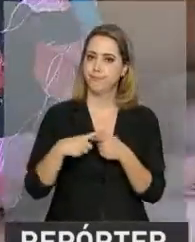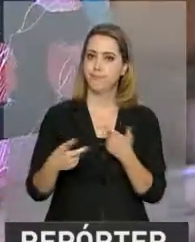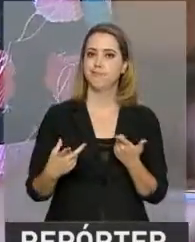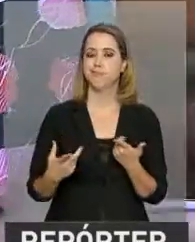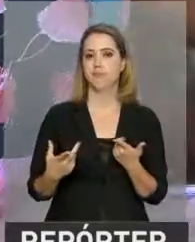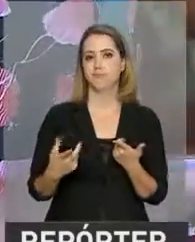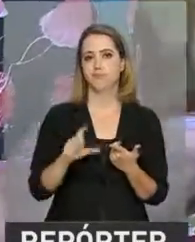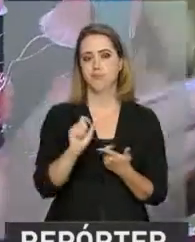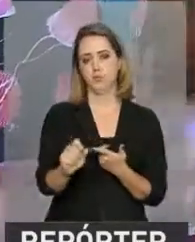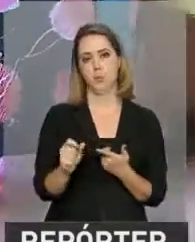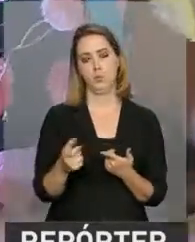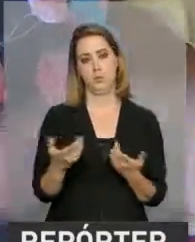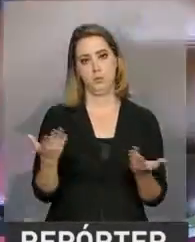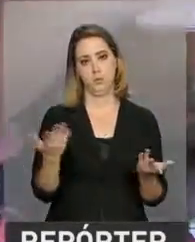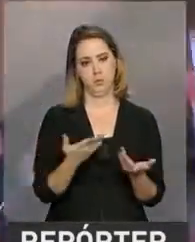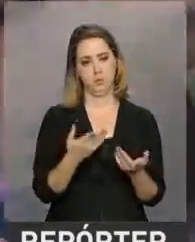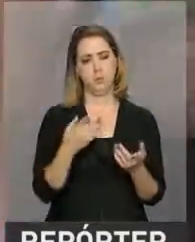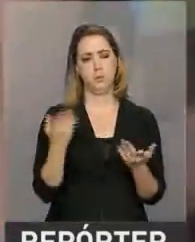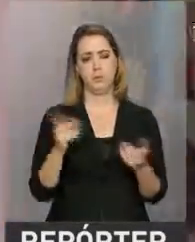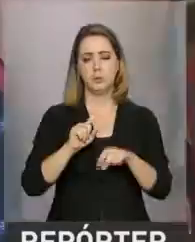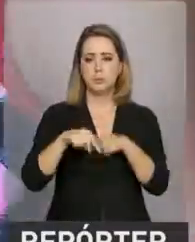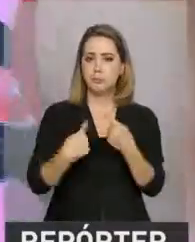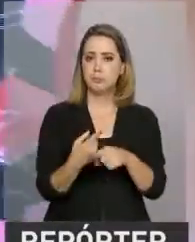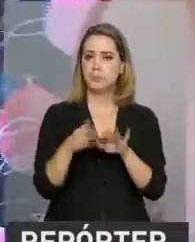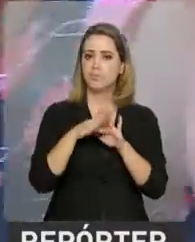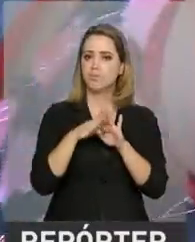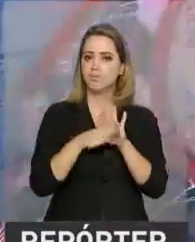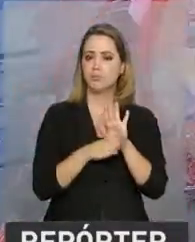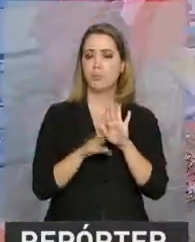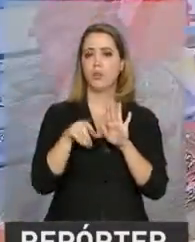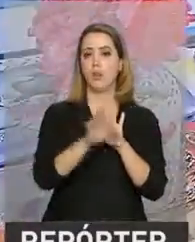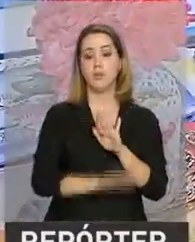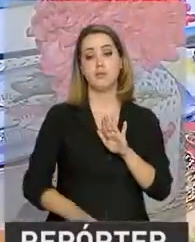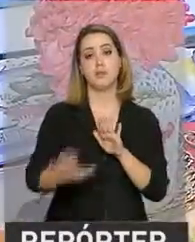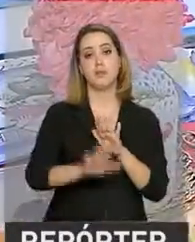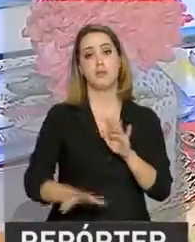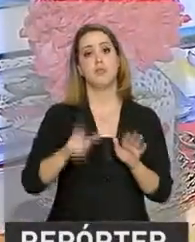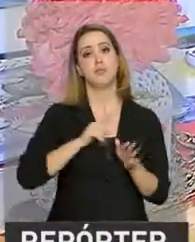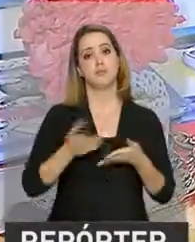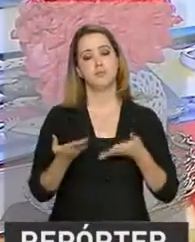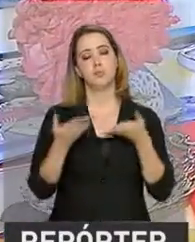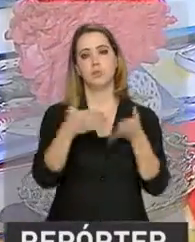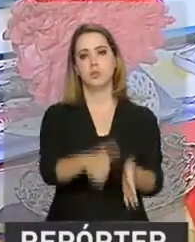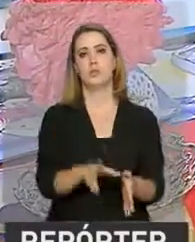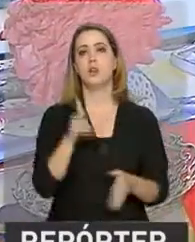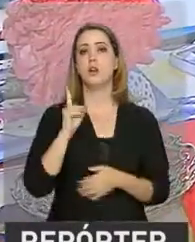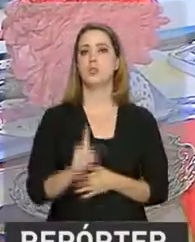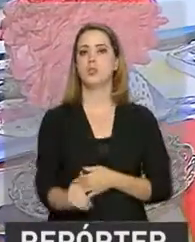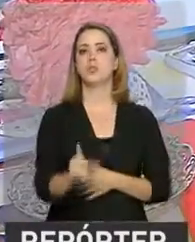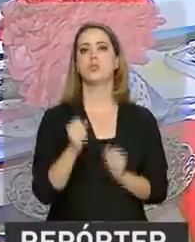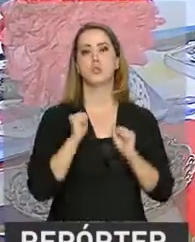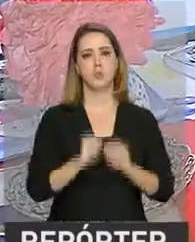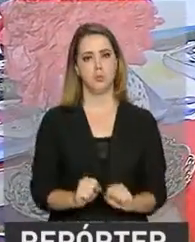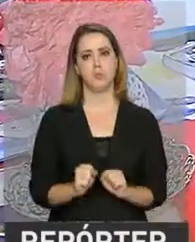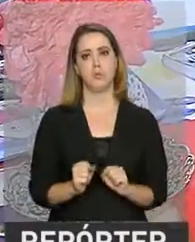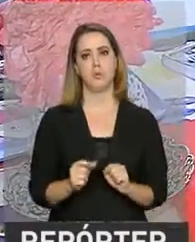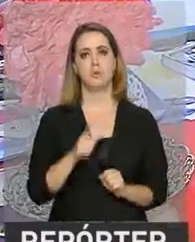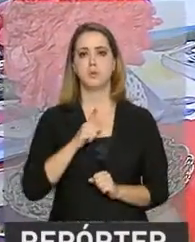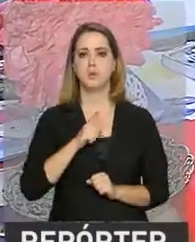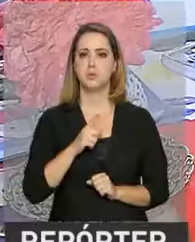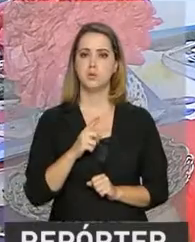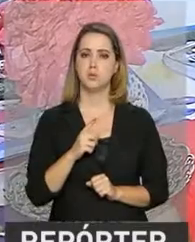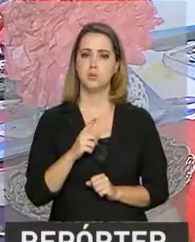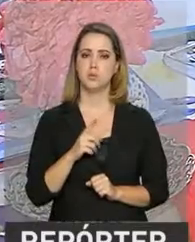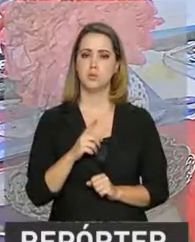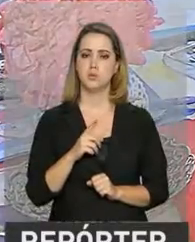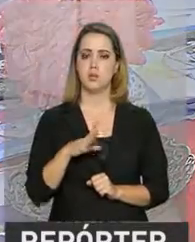É esperado que, a partir dessas condicionalidades, as crianças tenham acesso a direitos e consigam ter